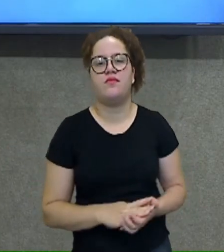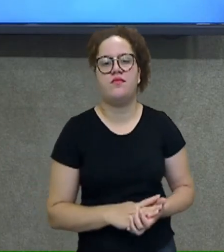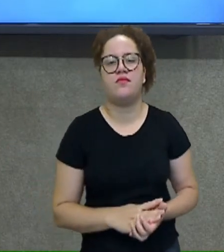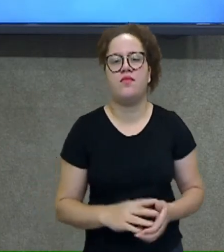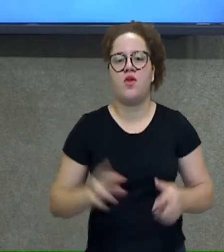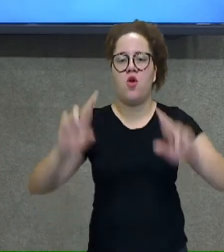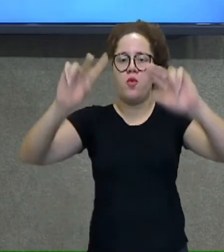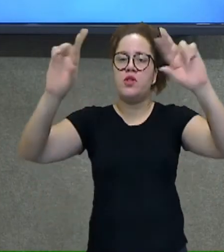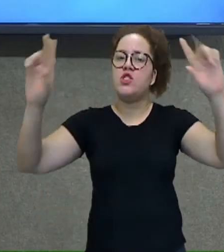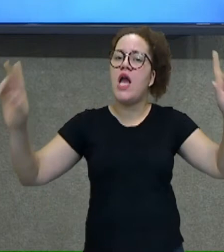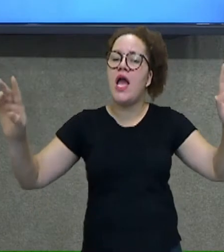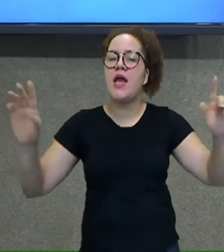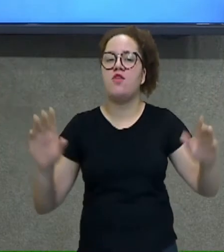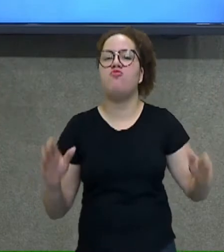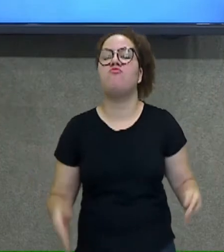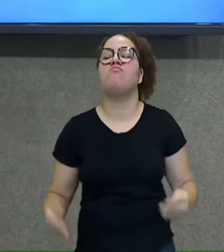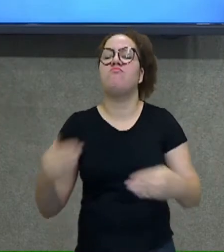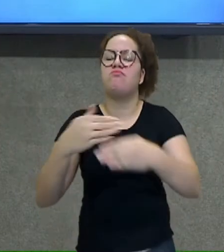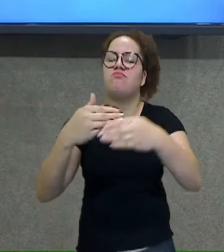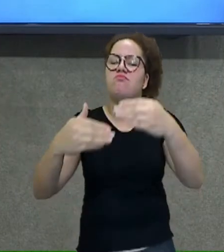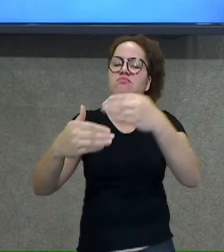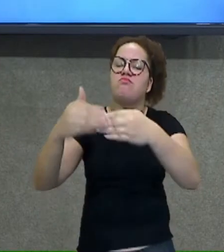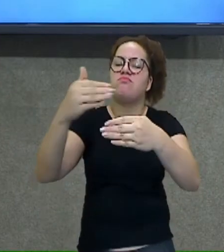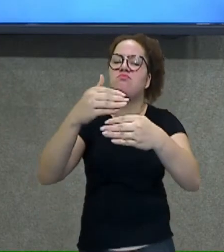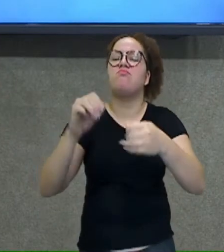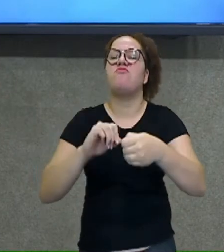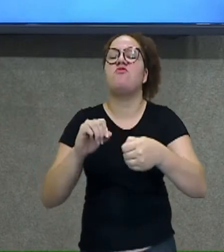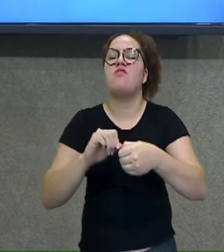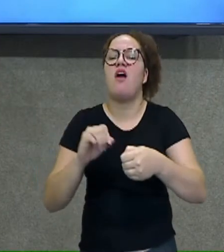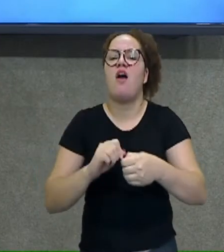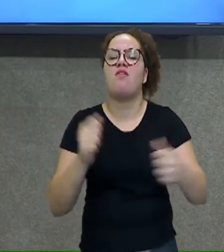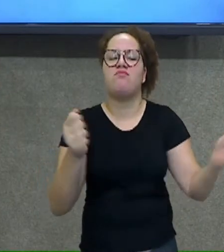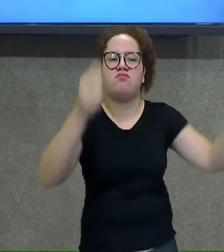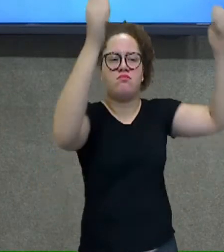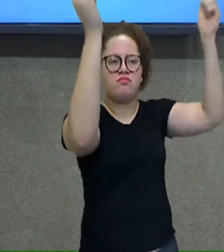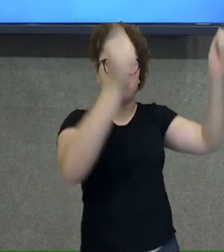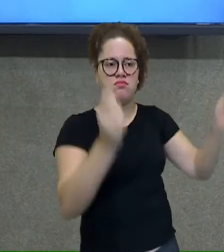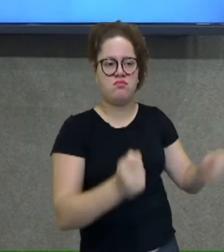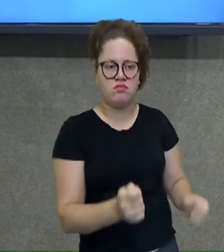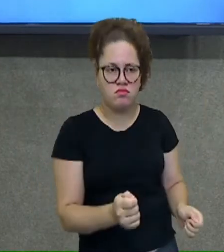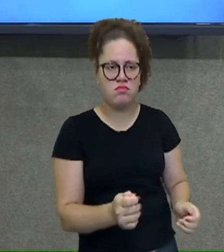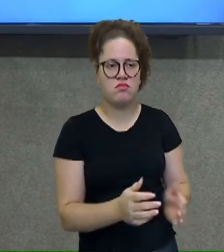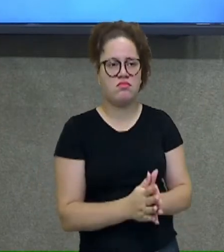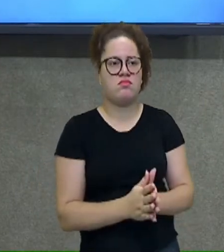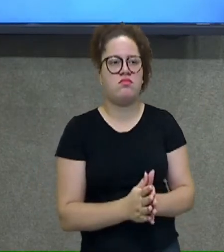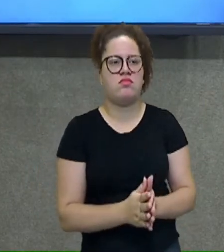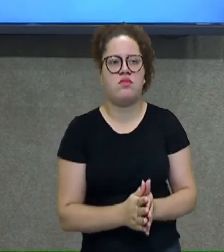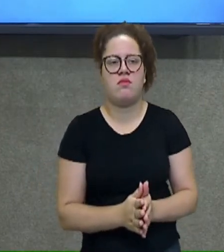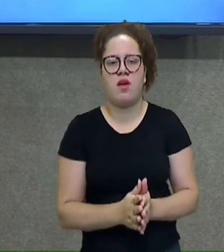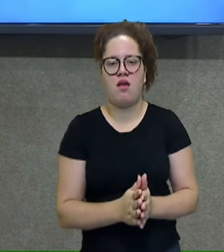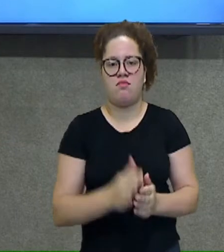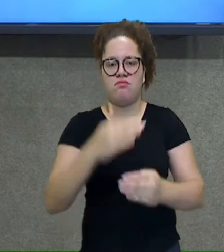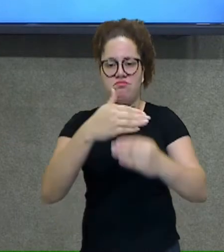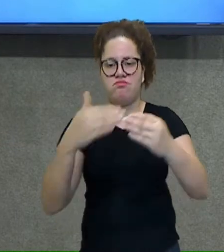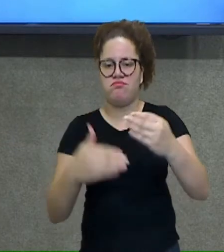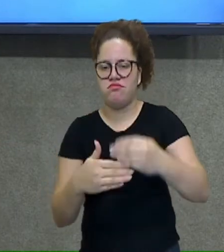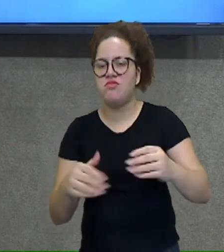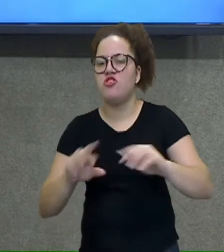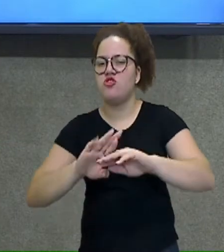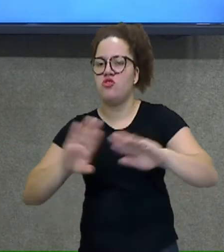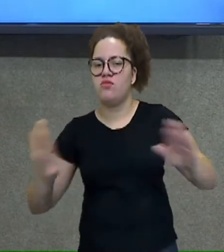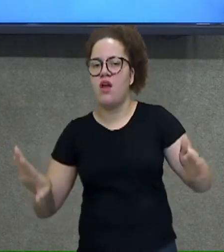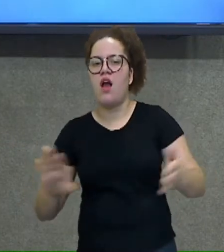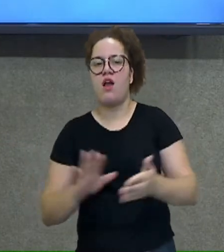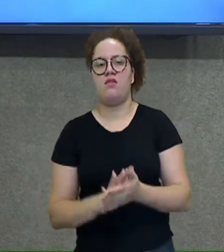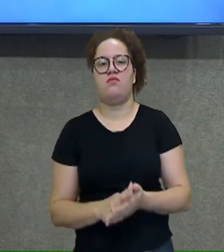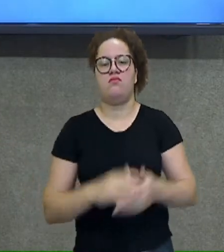para construir a arte e desconstruir o nosso conceito de arte.